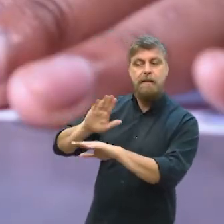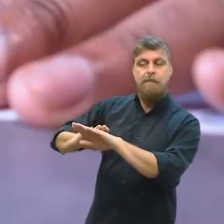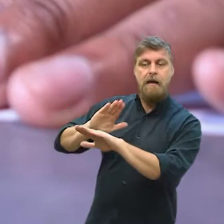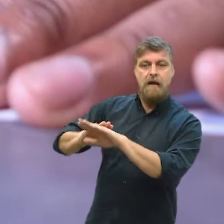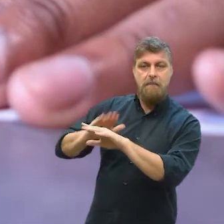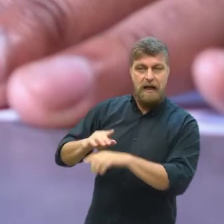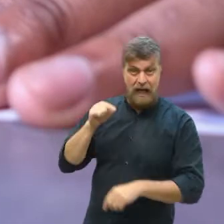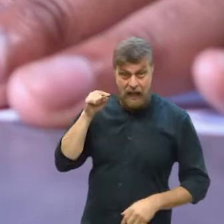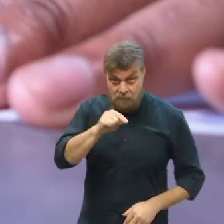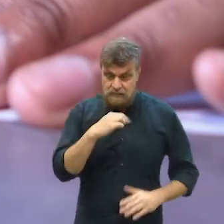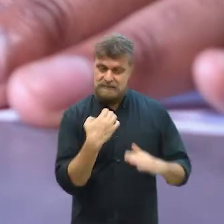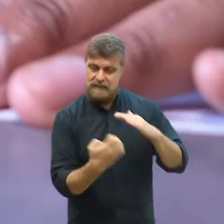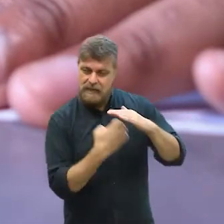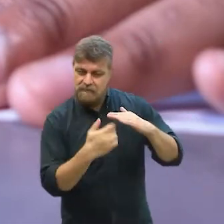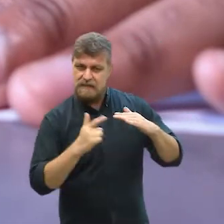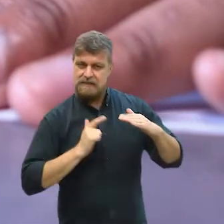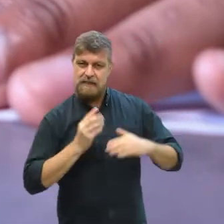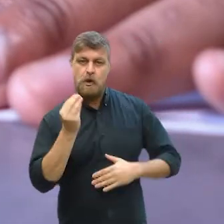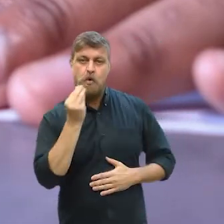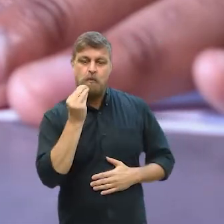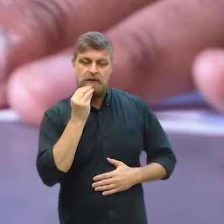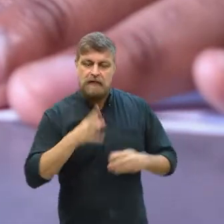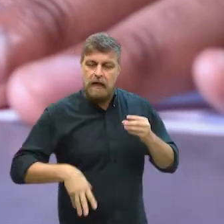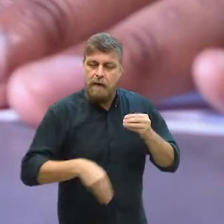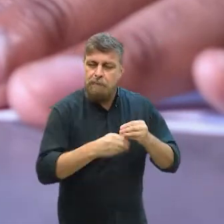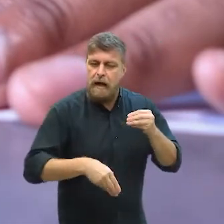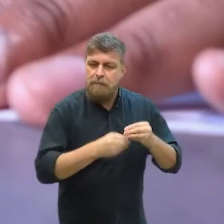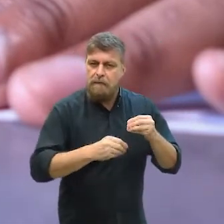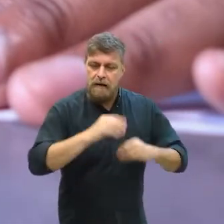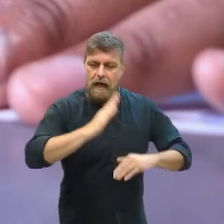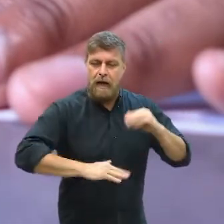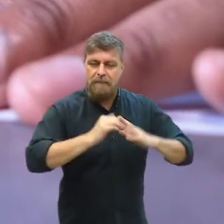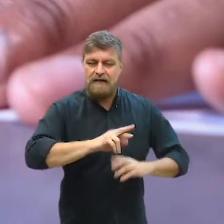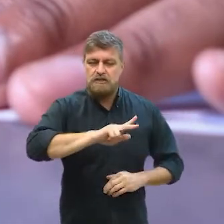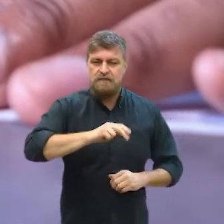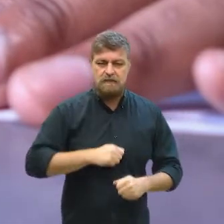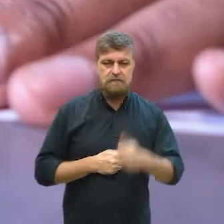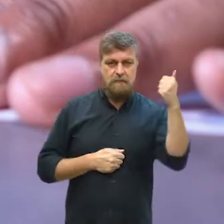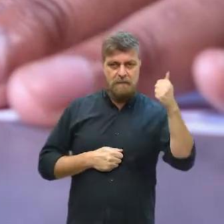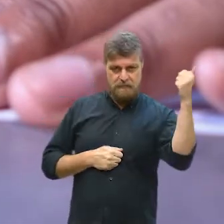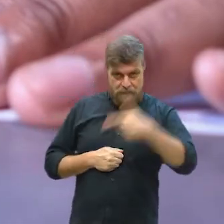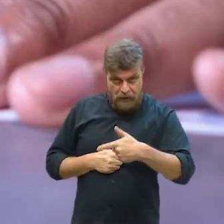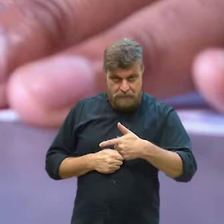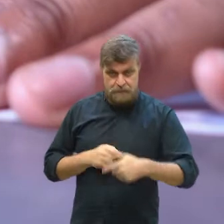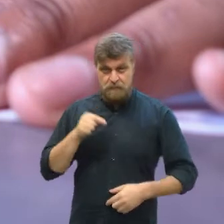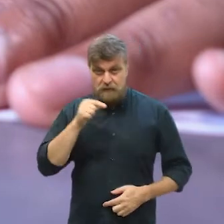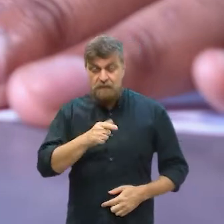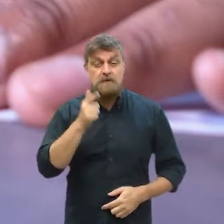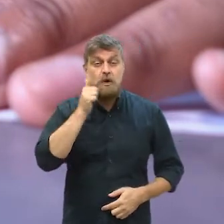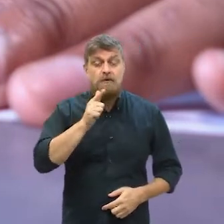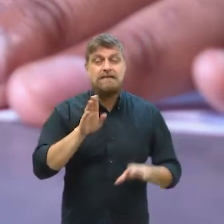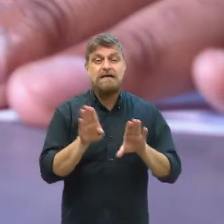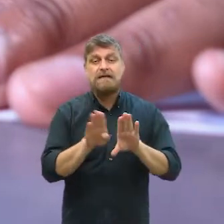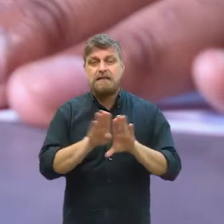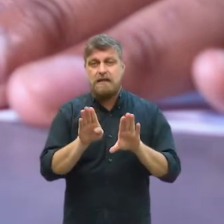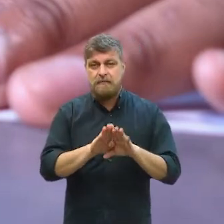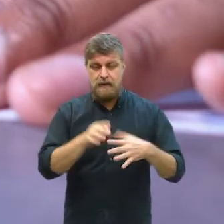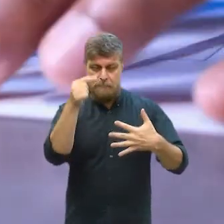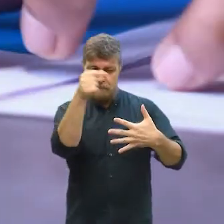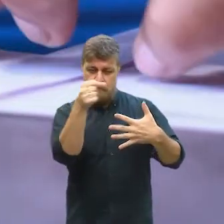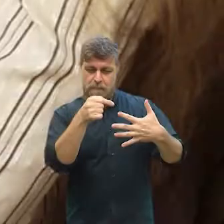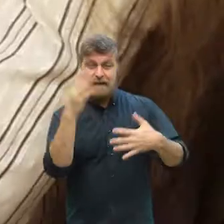estão fazendo, para que você encontre oportunidades de implementar diferentes no seu negócio, que além disso, que faça